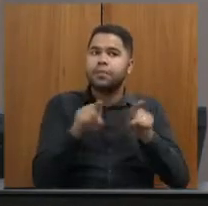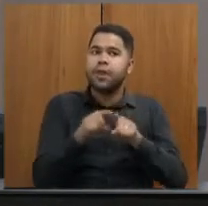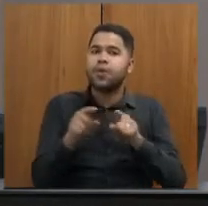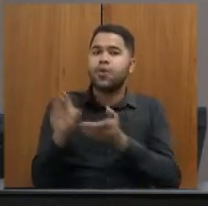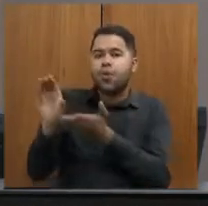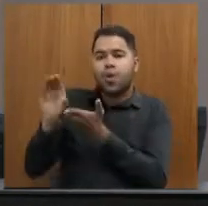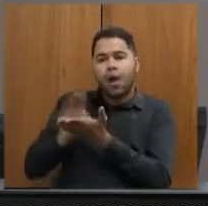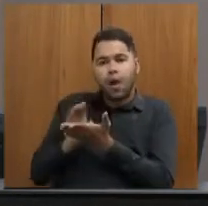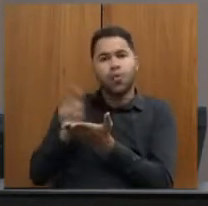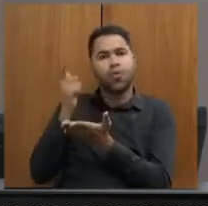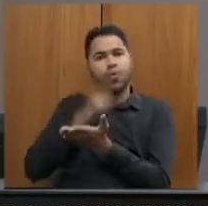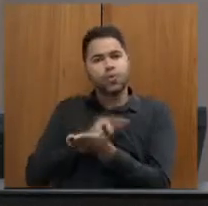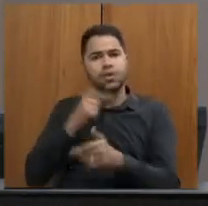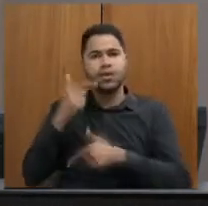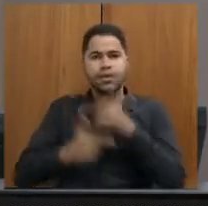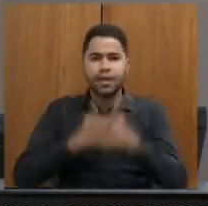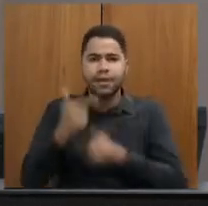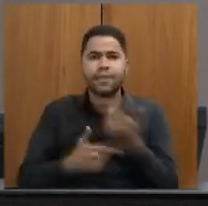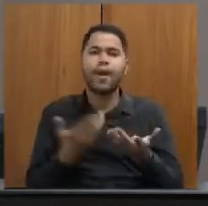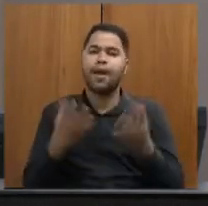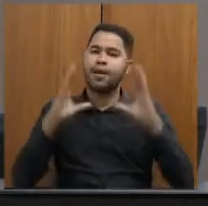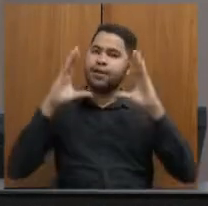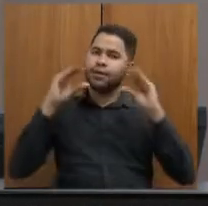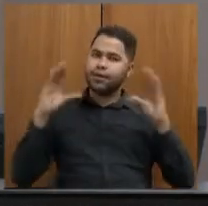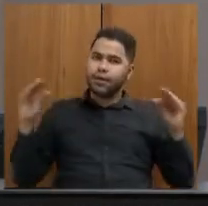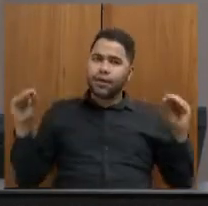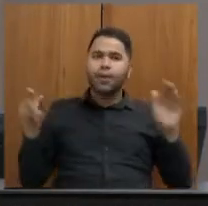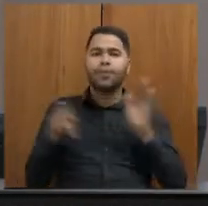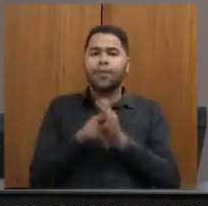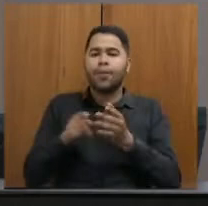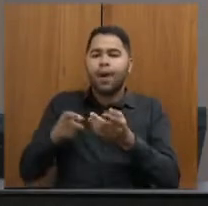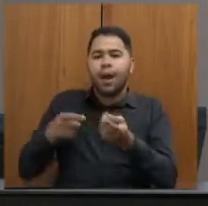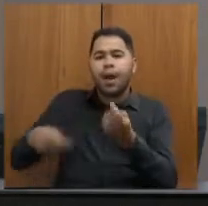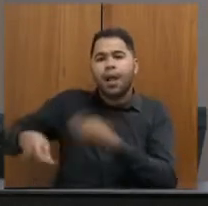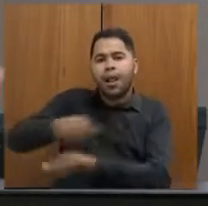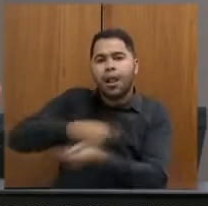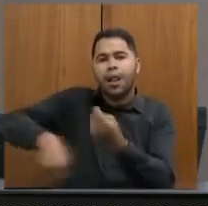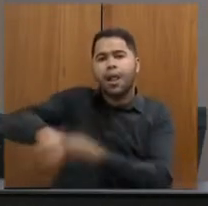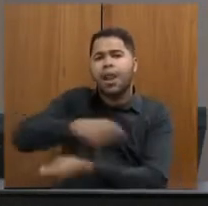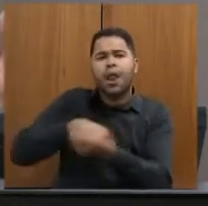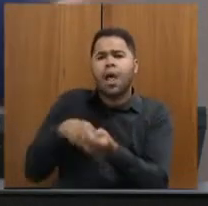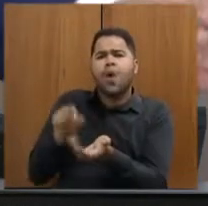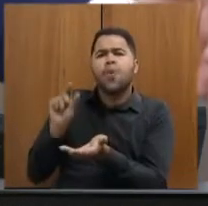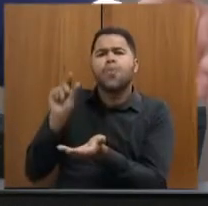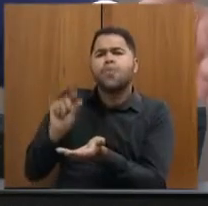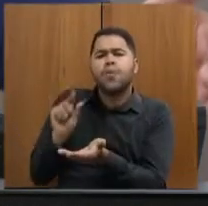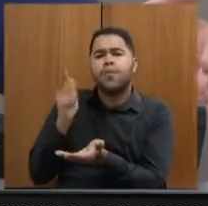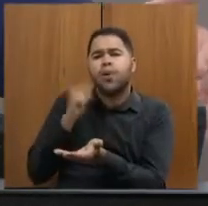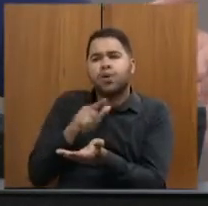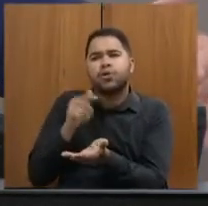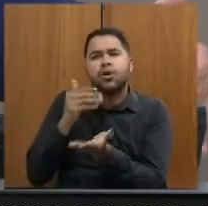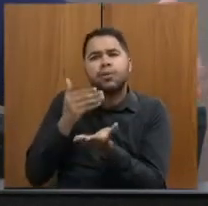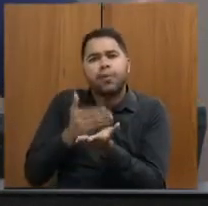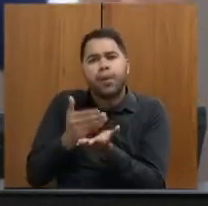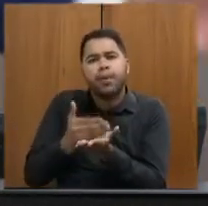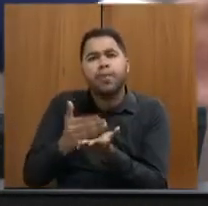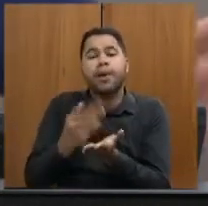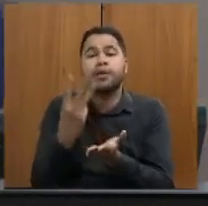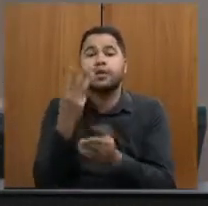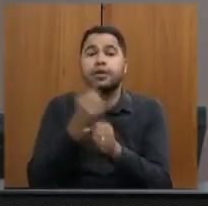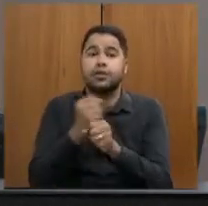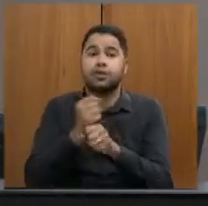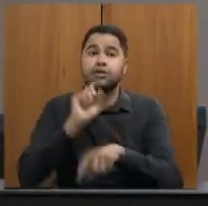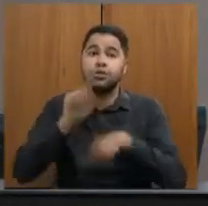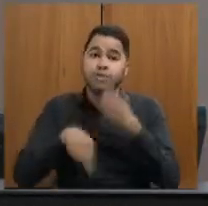recurso para poder trabalhar tem uma tranquilidade um capital de giro para investir o mínimo para poder cumprir esses três anos e